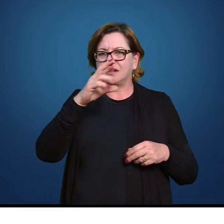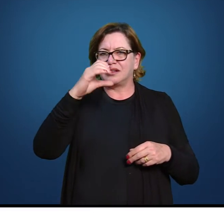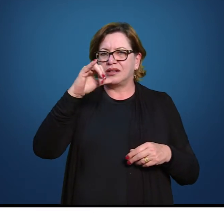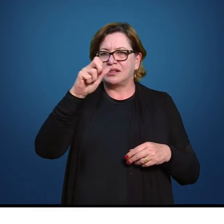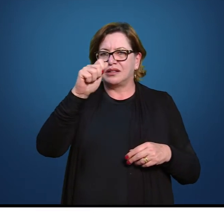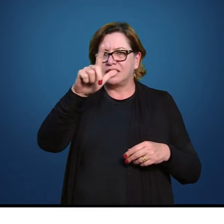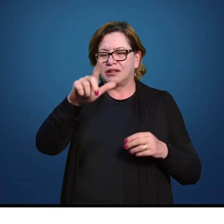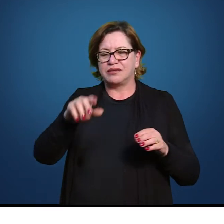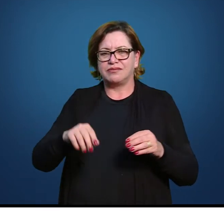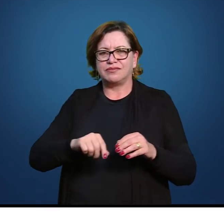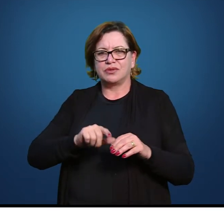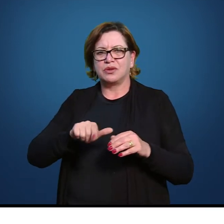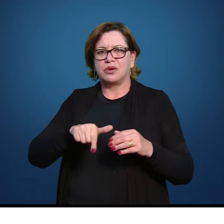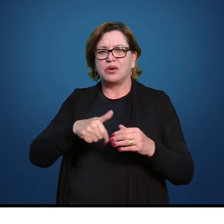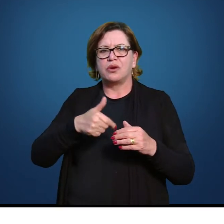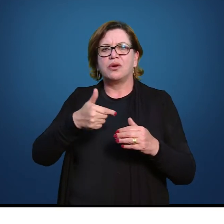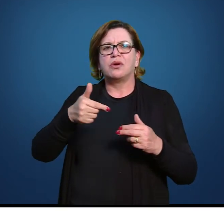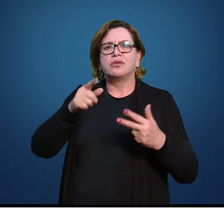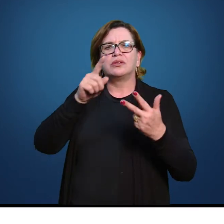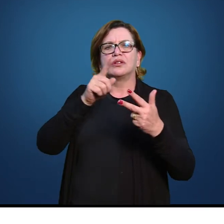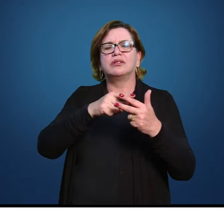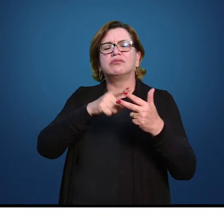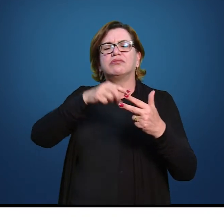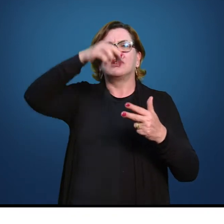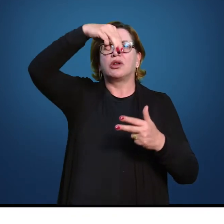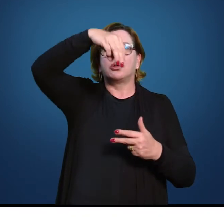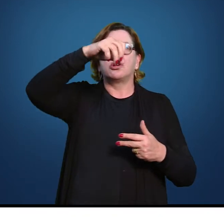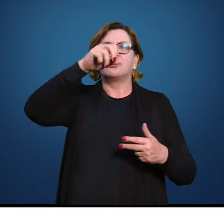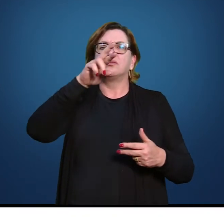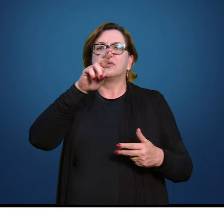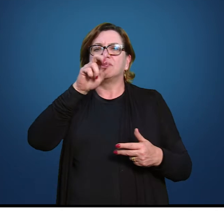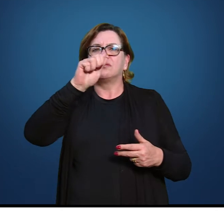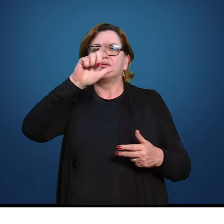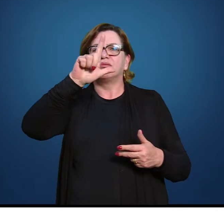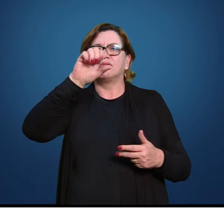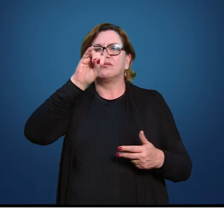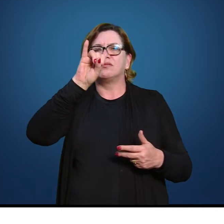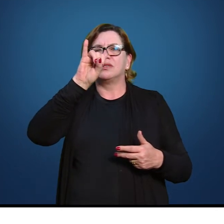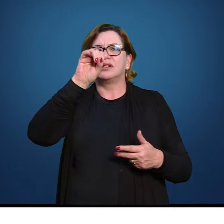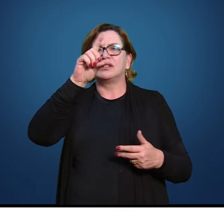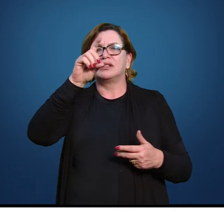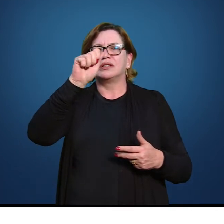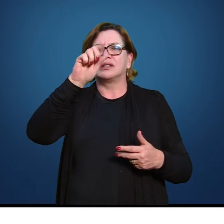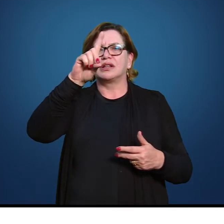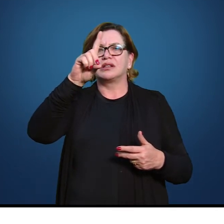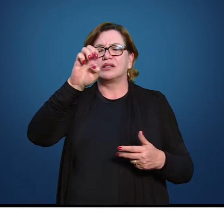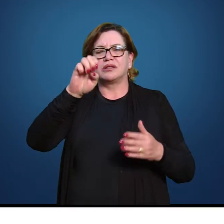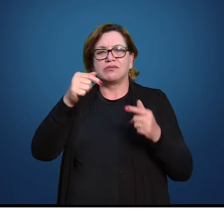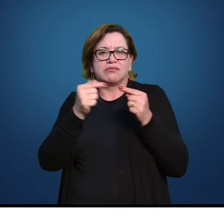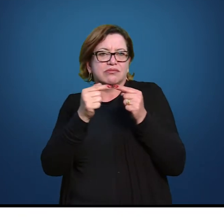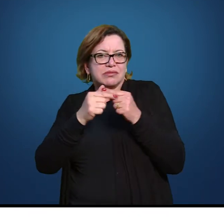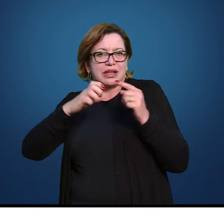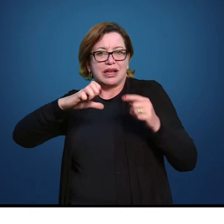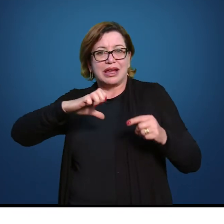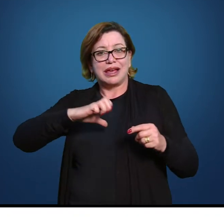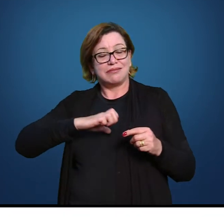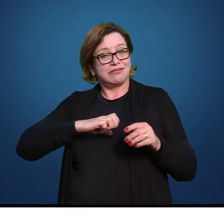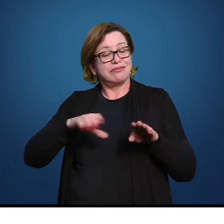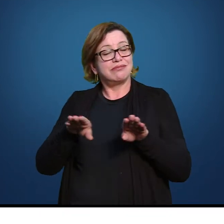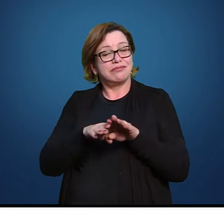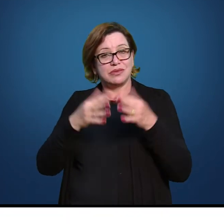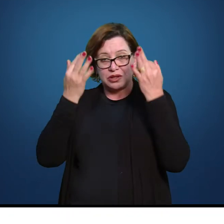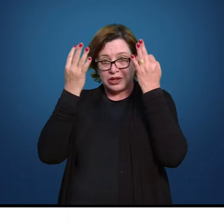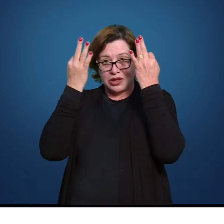Princípio da moralidade. O autor coloca assim, que a moralidade está relacionada aos princípios éticos filosóficos que tangem